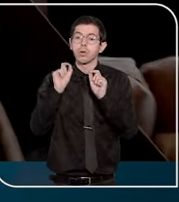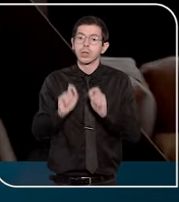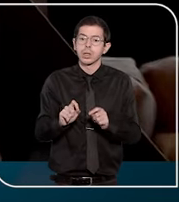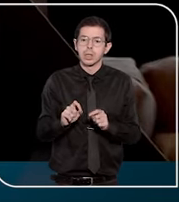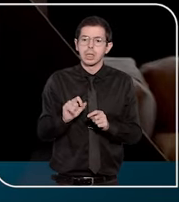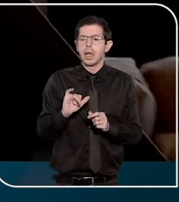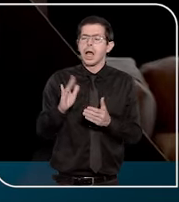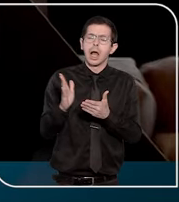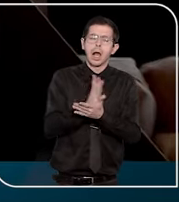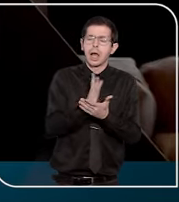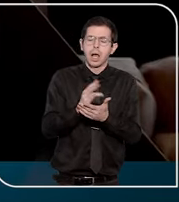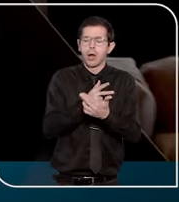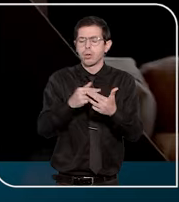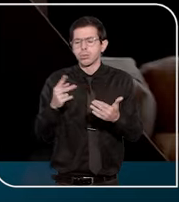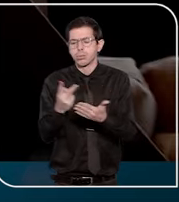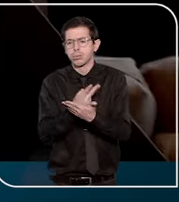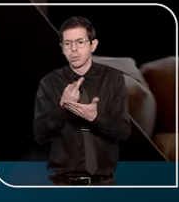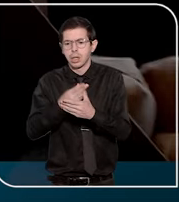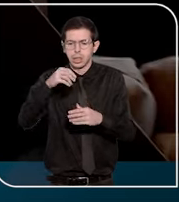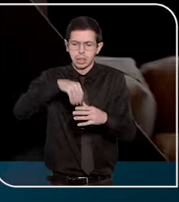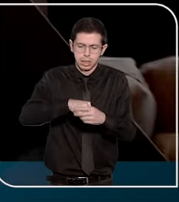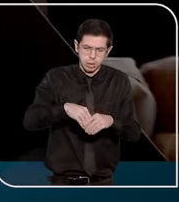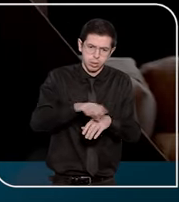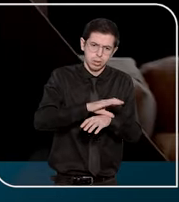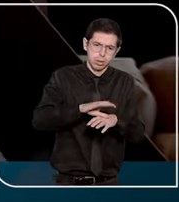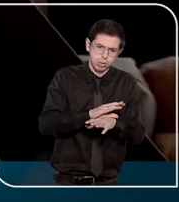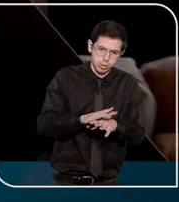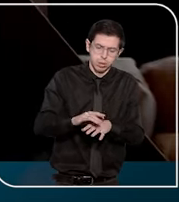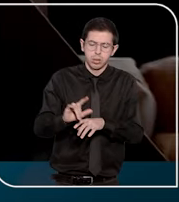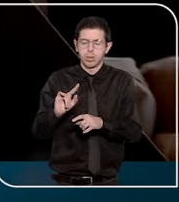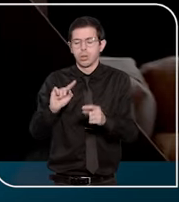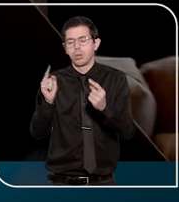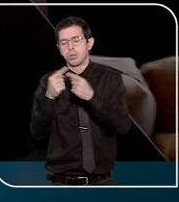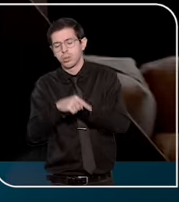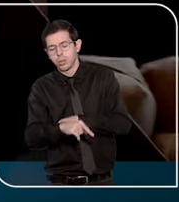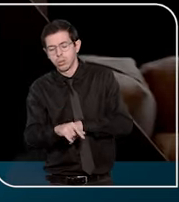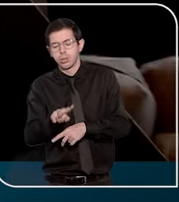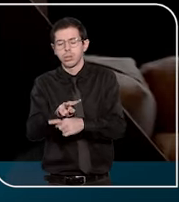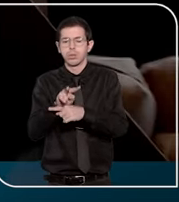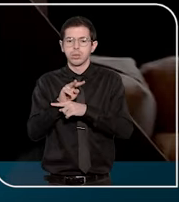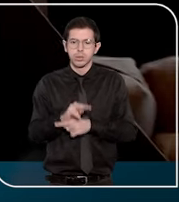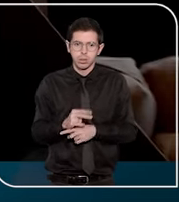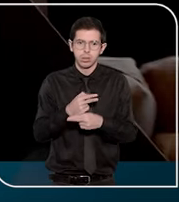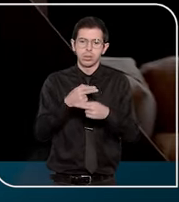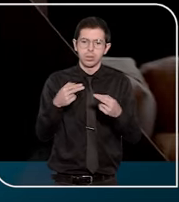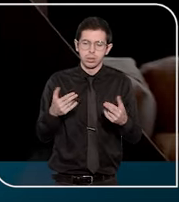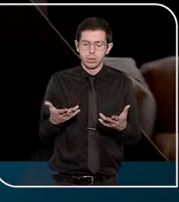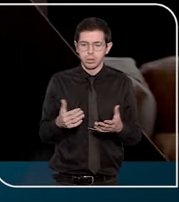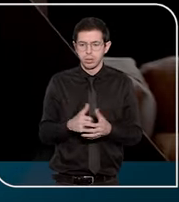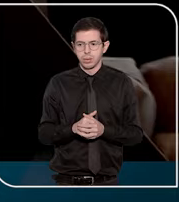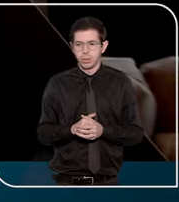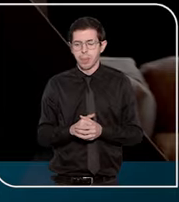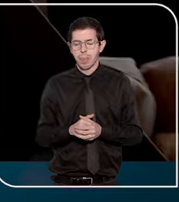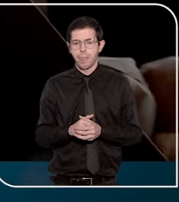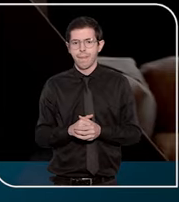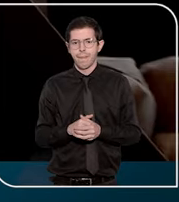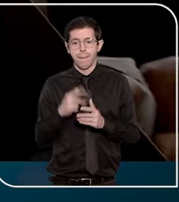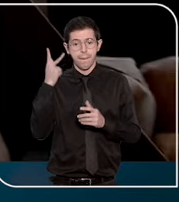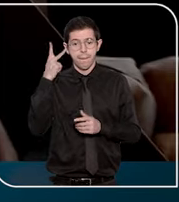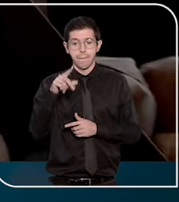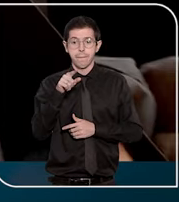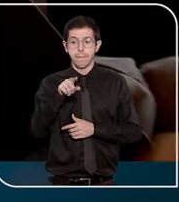determinadas violações à Constituição, desses princípios todos aqui, contraditório, ampla defesa, ato jurídico perfeito, etc., etc., para